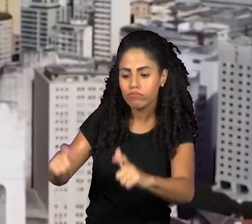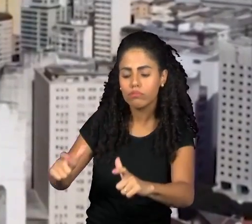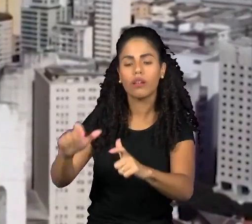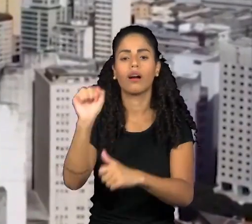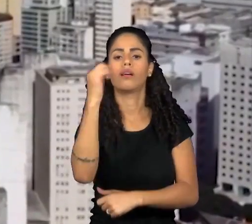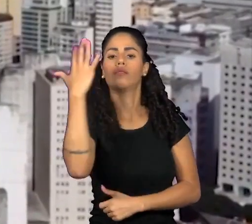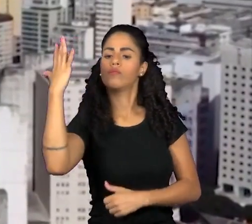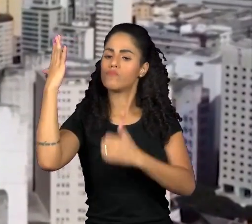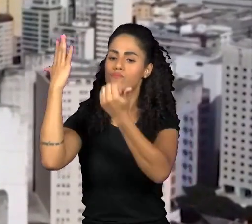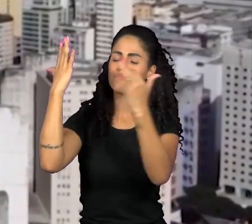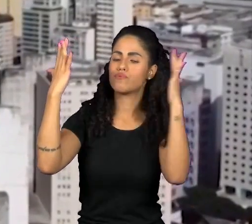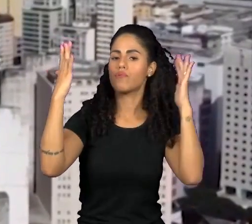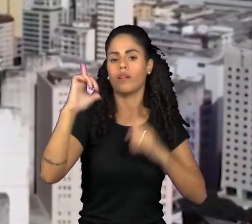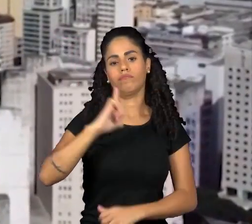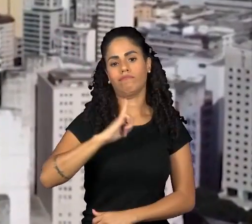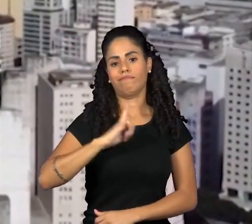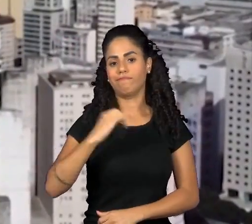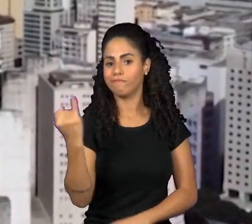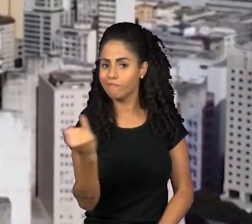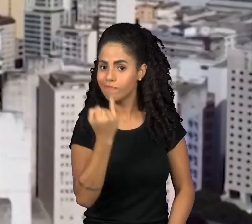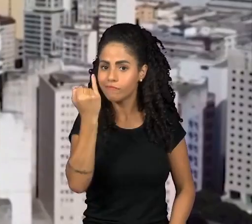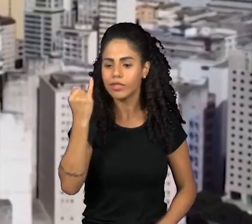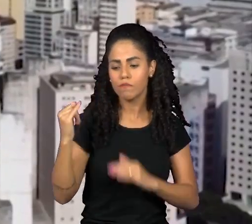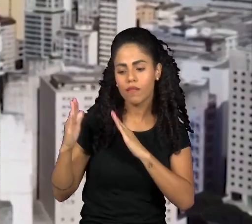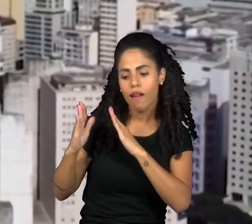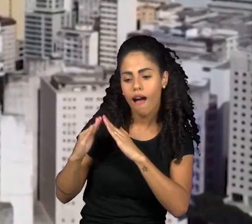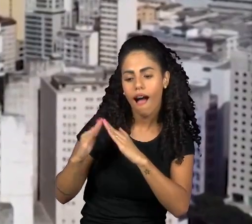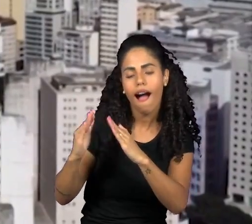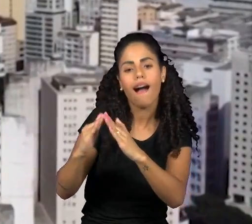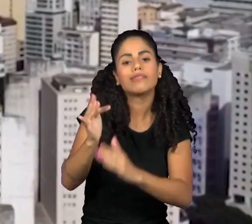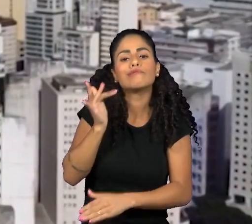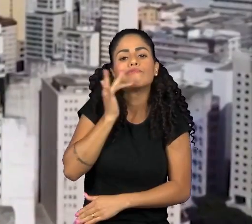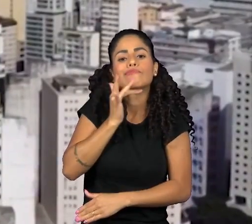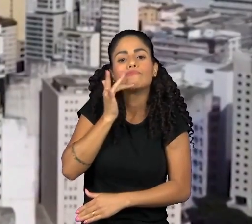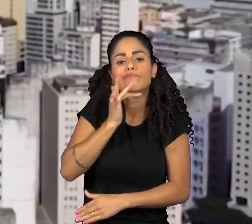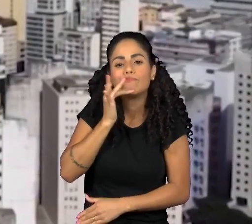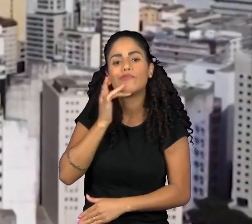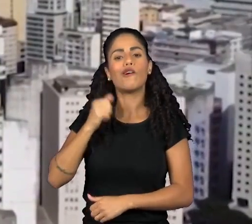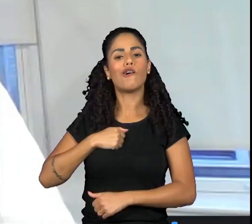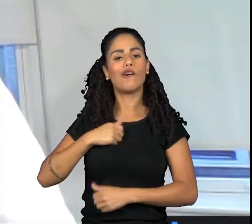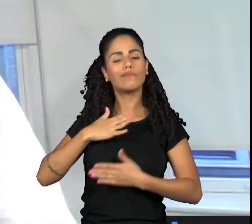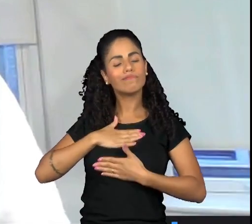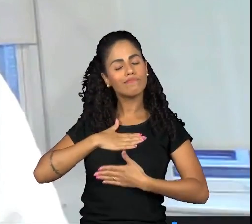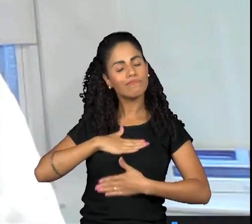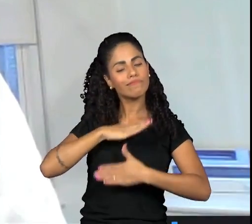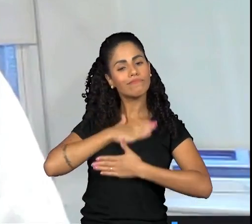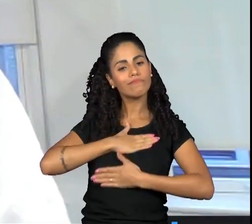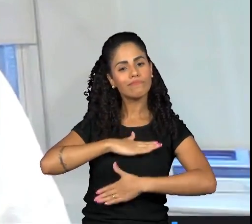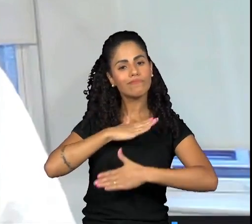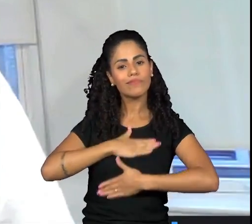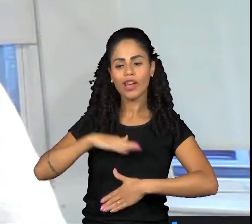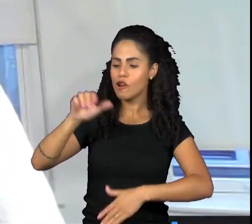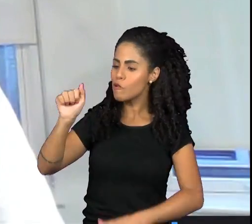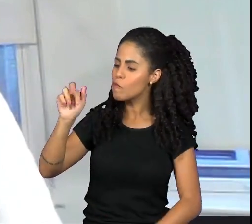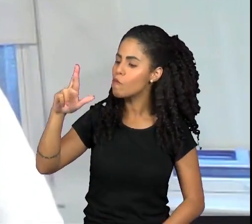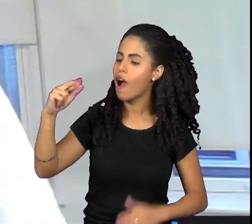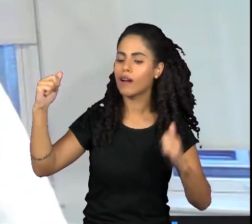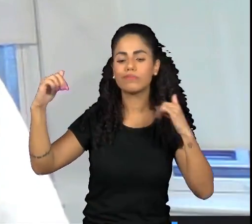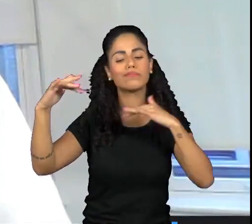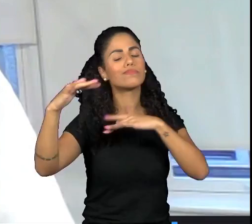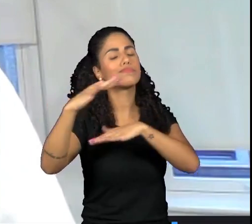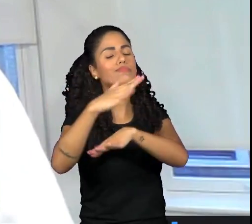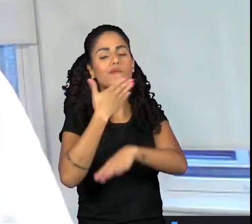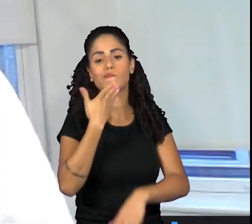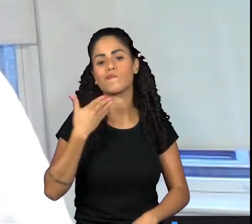você tornar os ambientes das casas mais um ambiente com clima melhor, né? Melhora a qualidade do